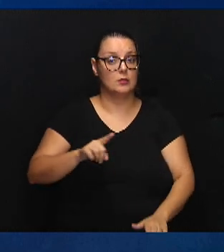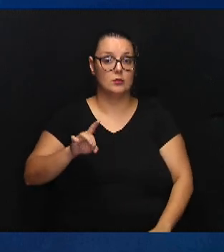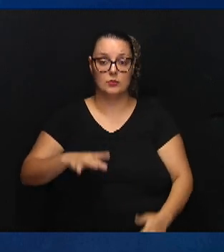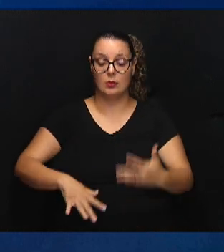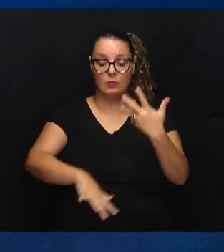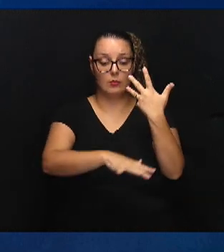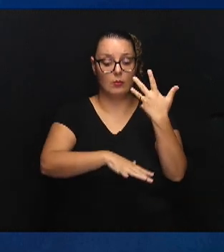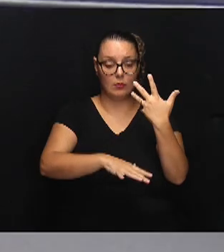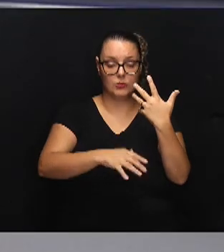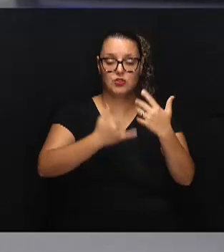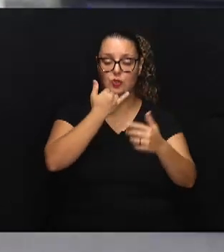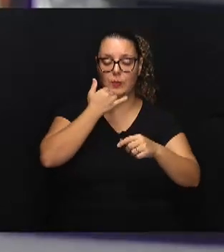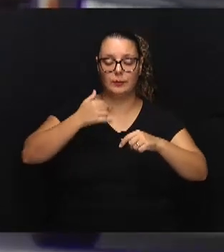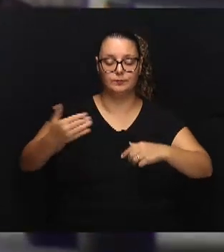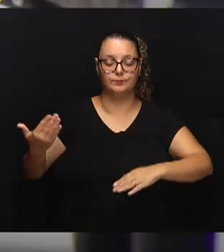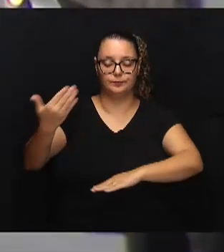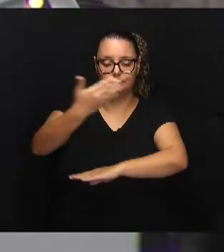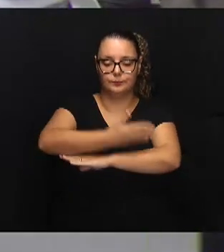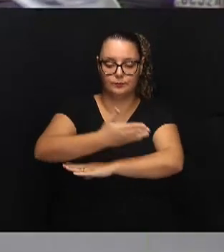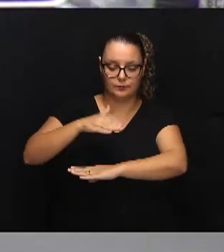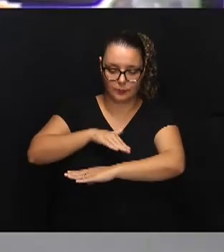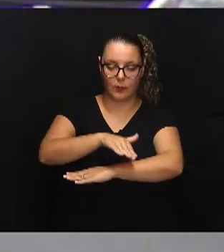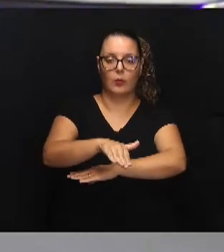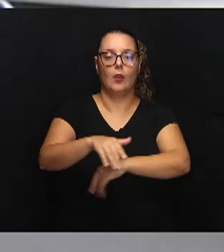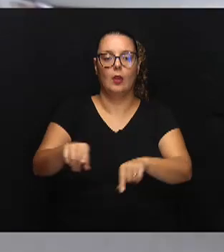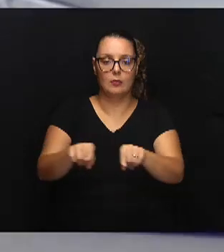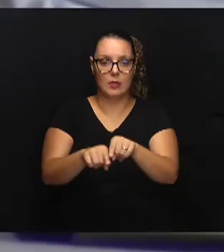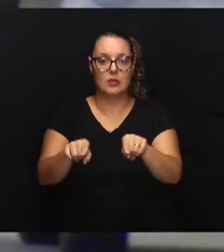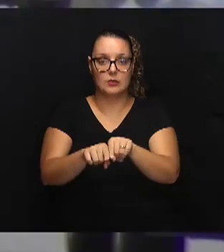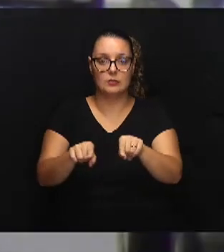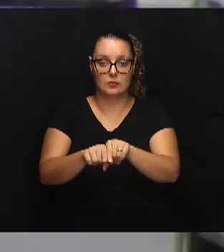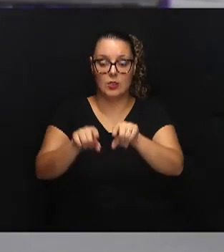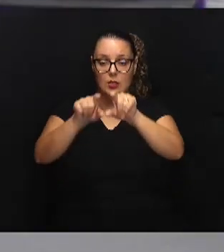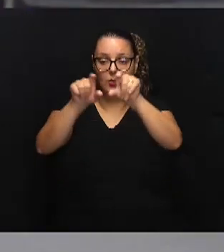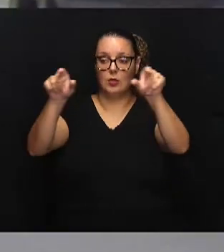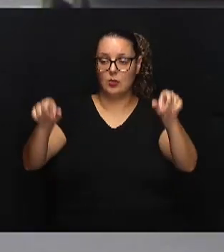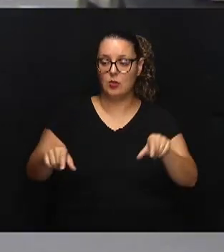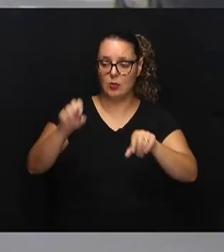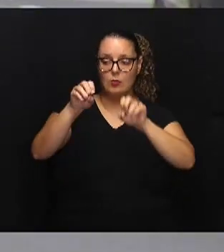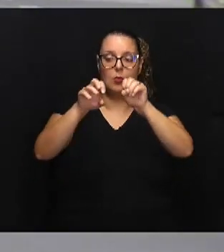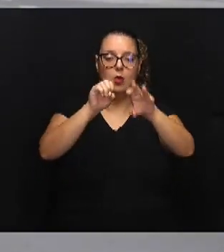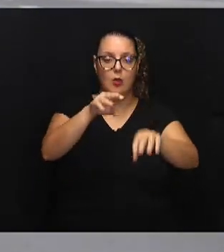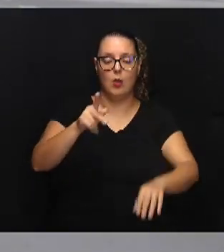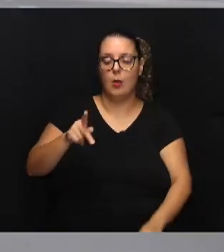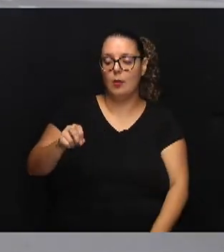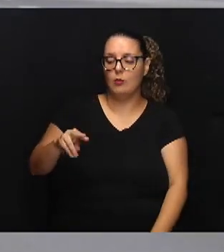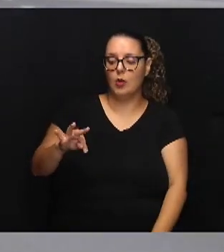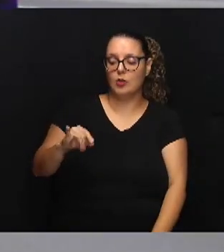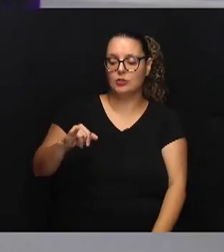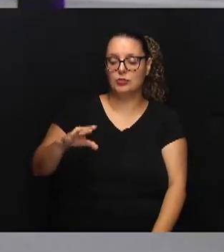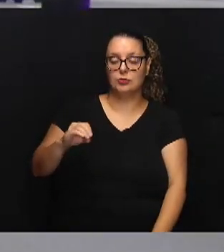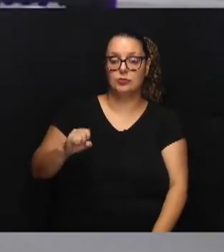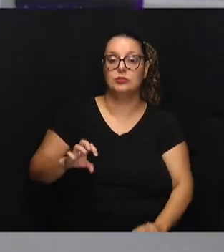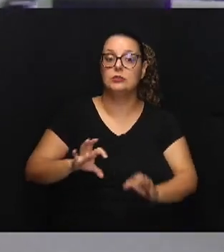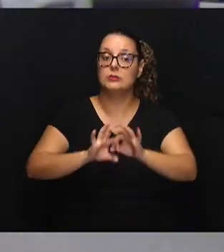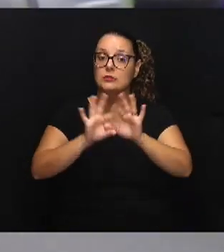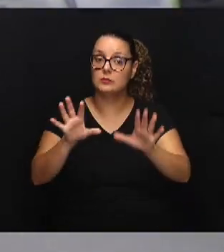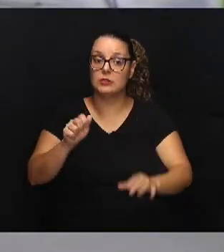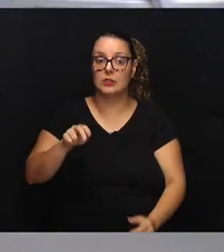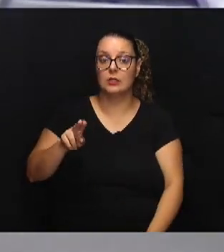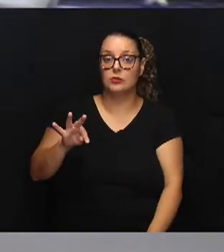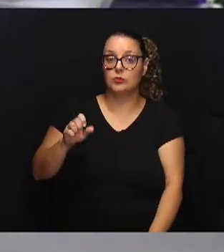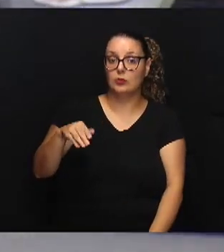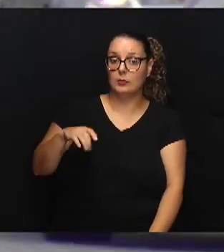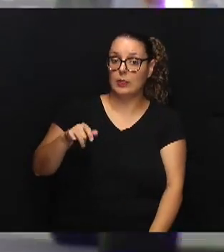de pedágios tradicionais, mas também para os chamados pórticos, estruturas que permitem a cobrança